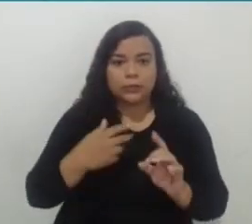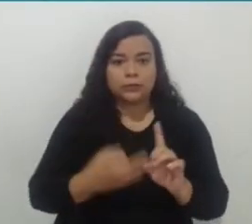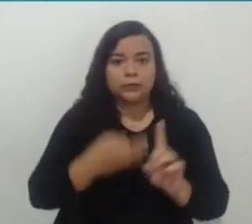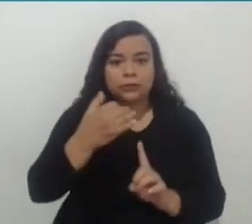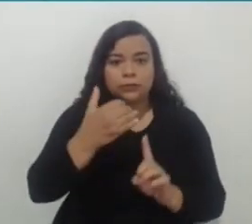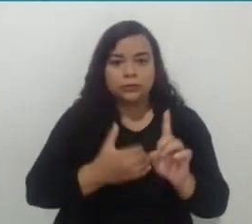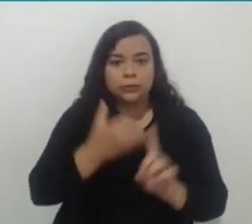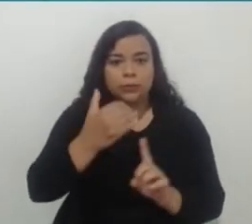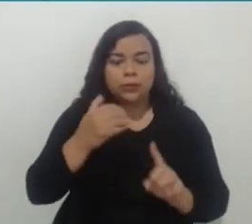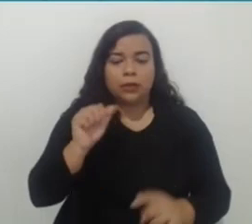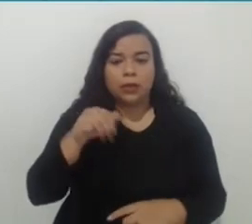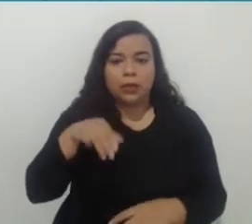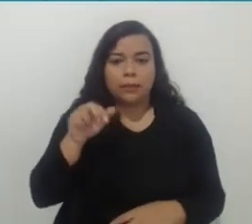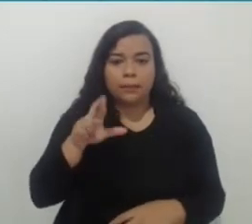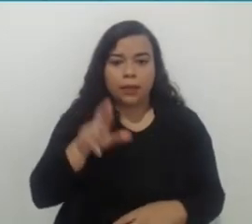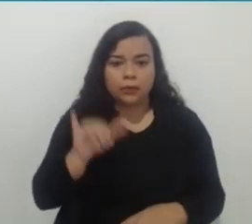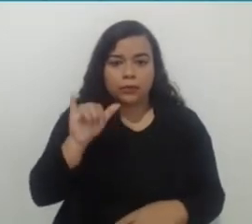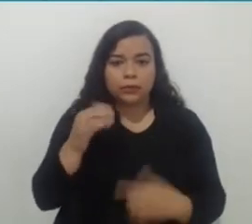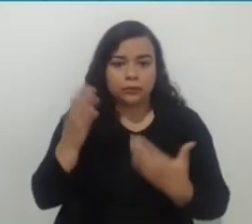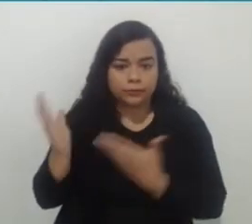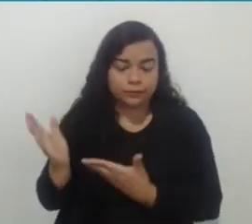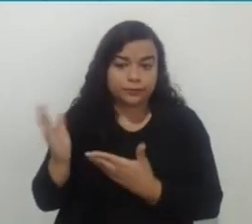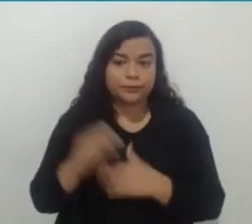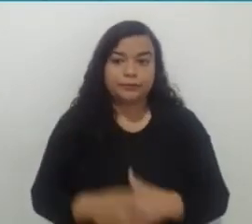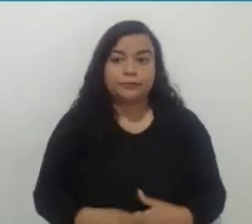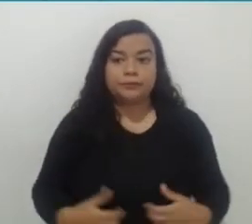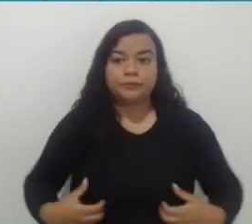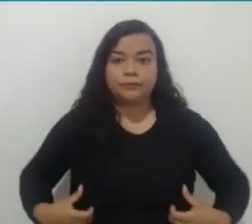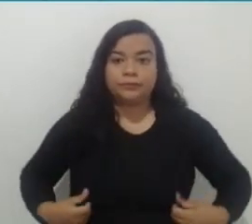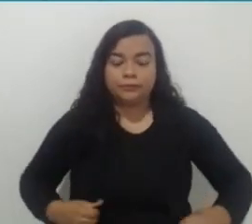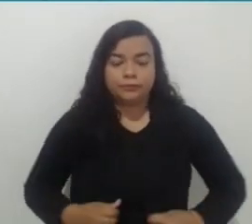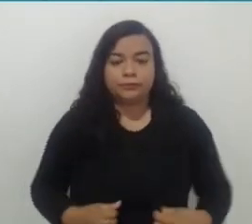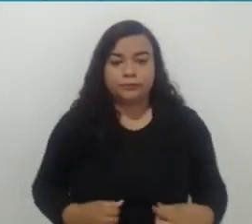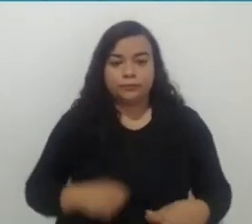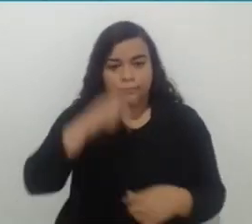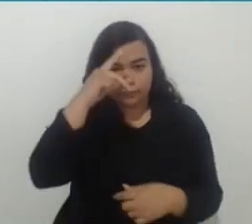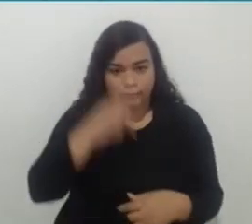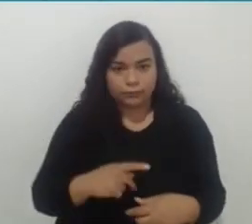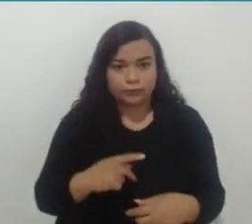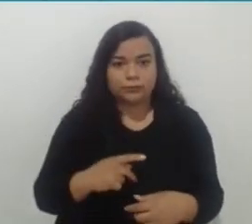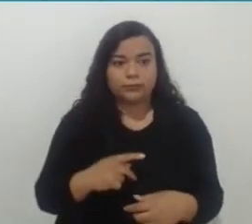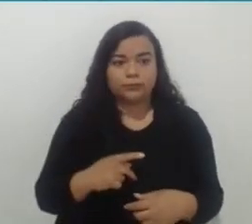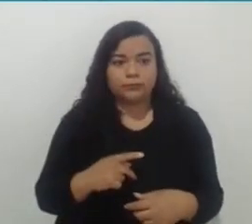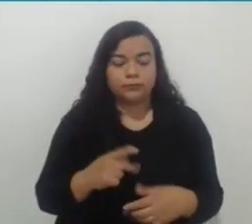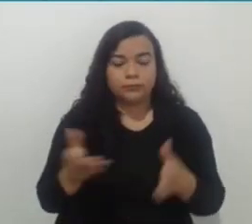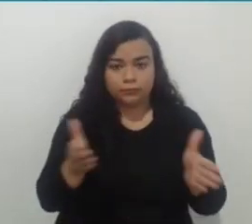então a palavra ao desembargador Amauri Moura, que presidirá